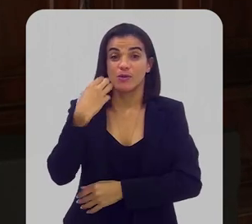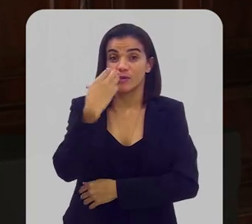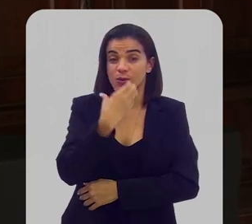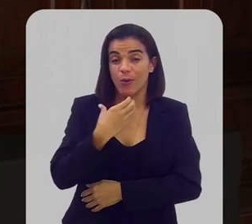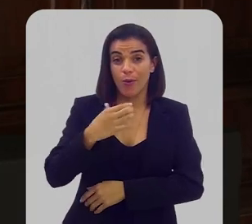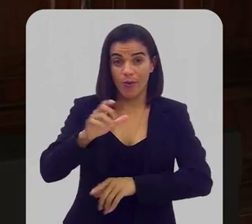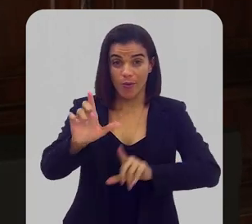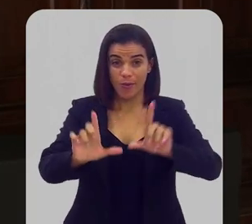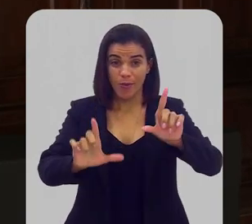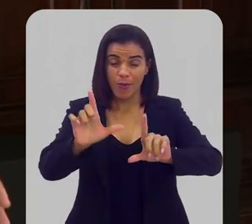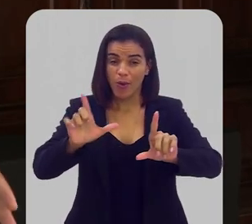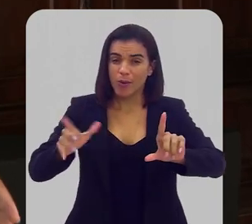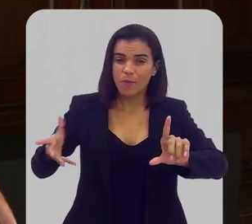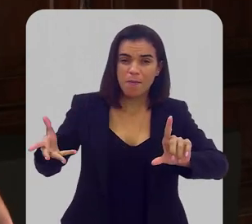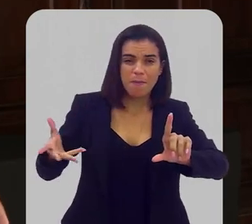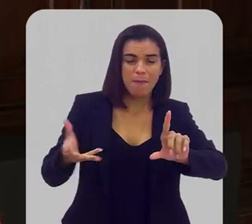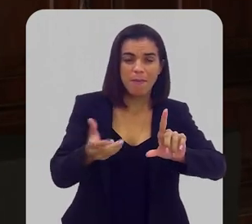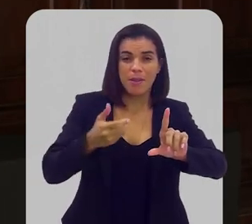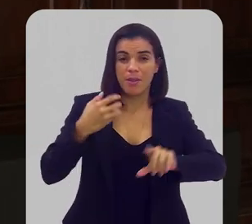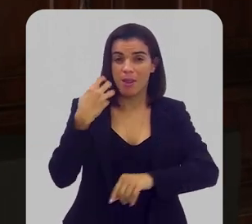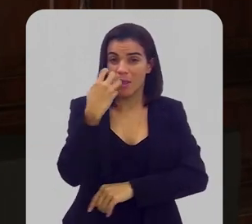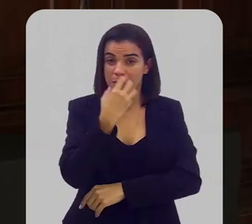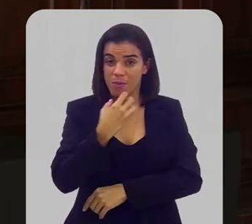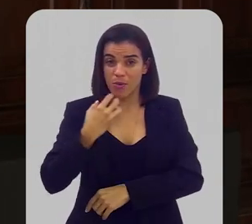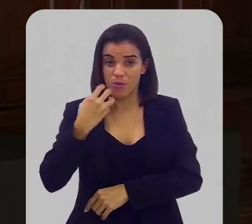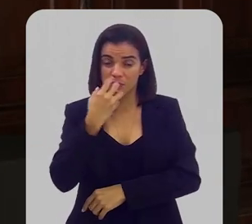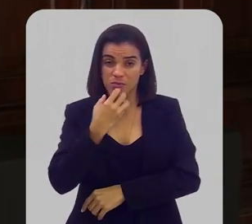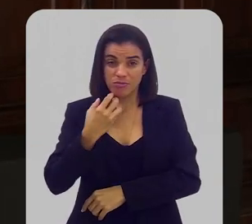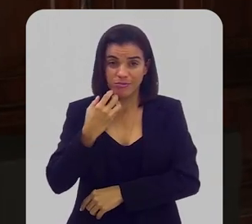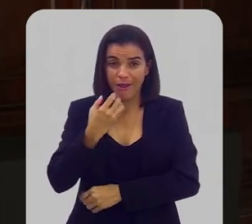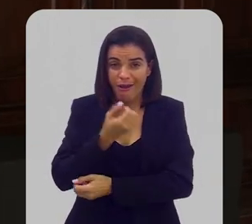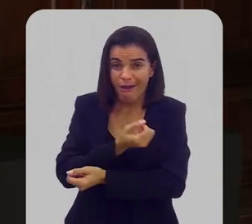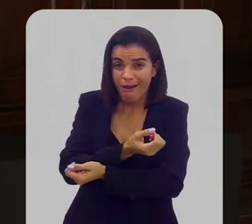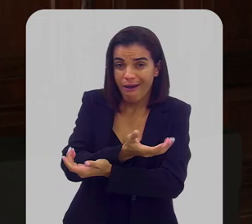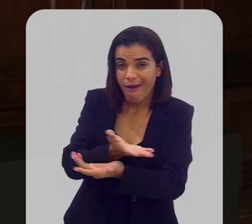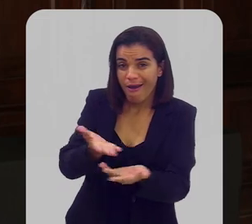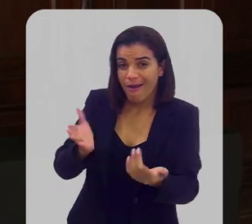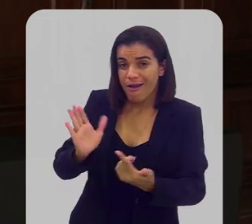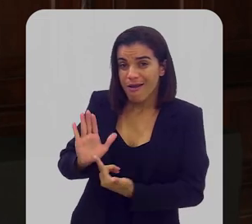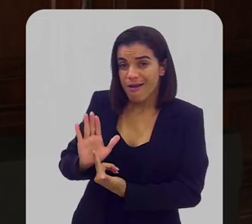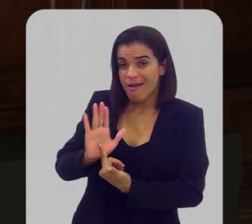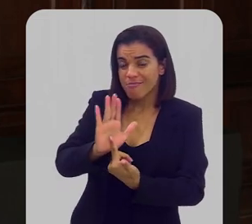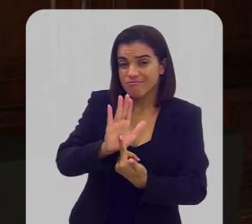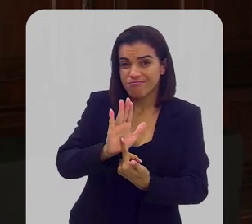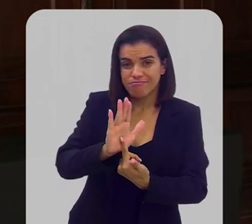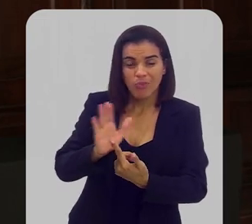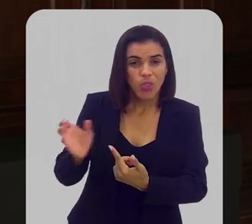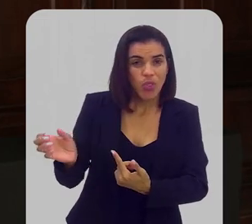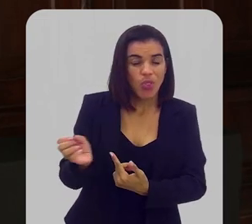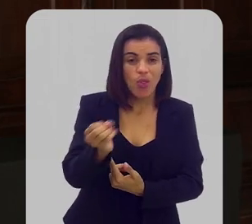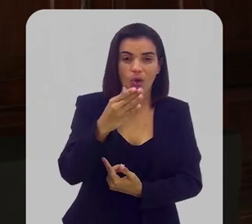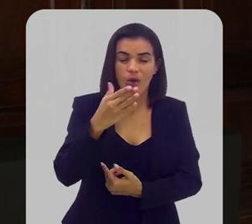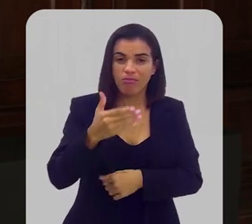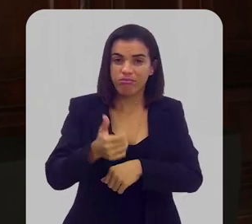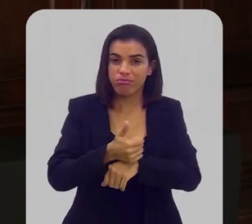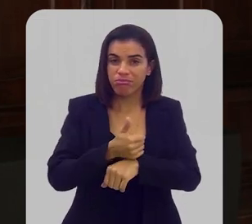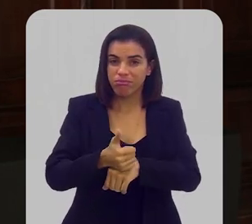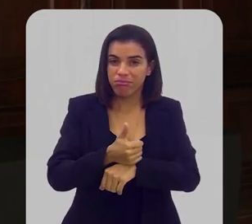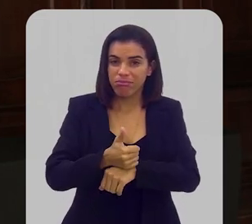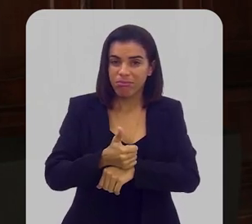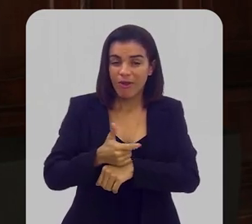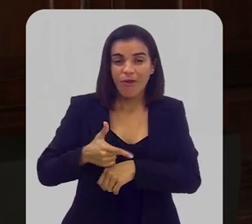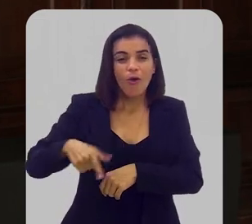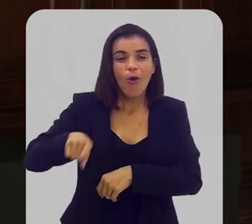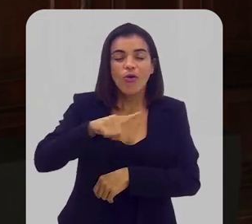programa que traz sempre o melhor da música. Sempre trazemos cantores e revelações. Esteja onde